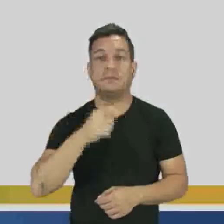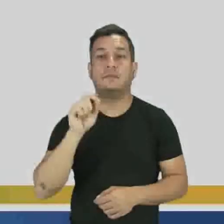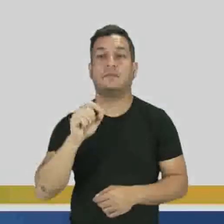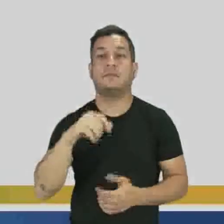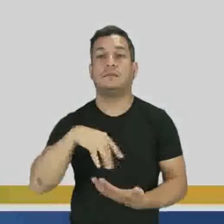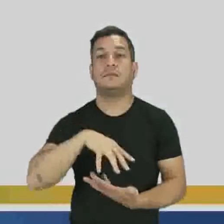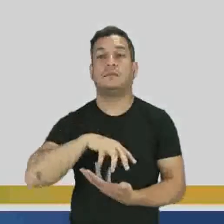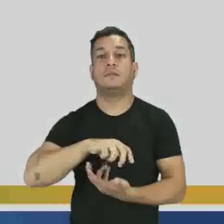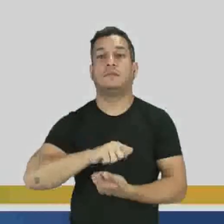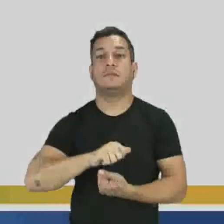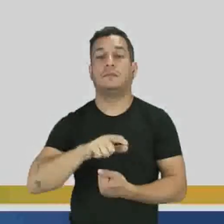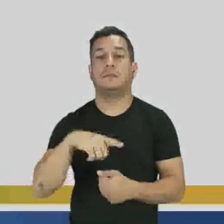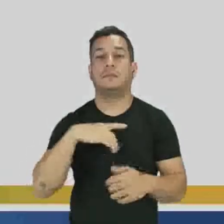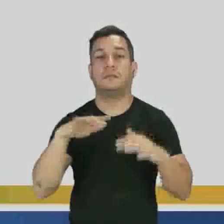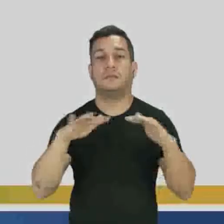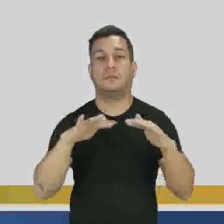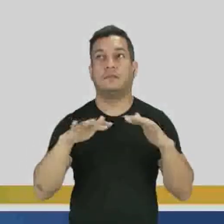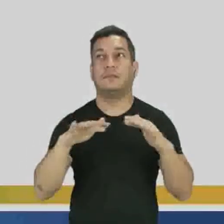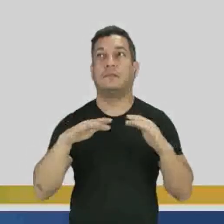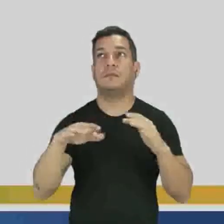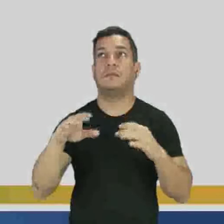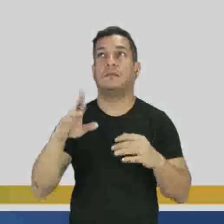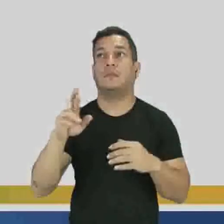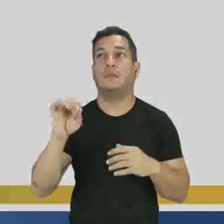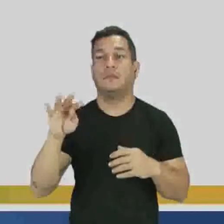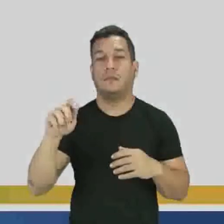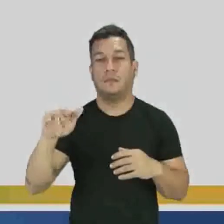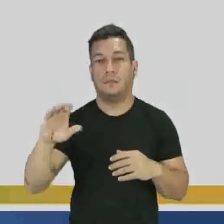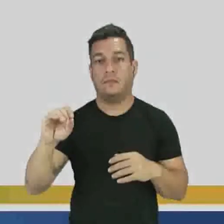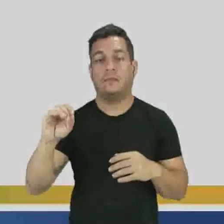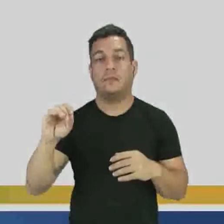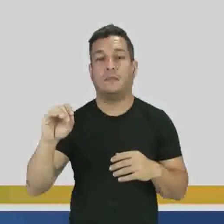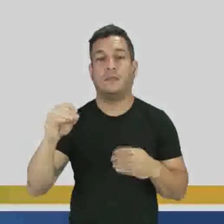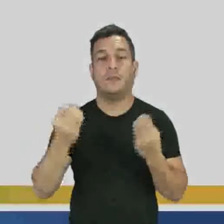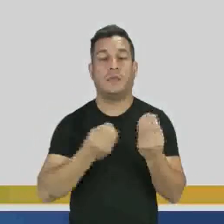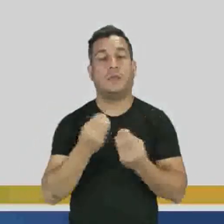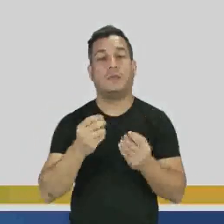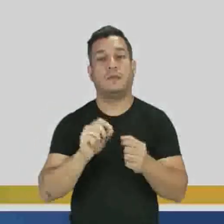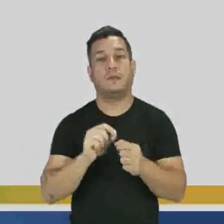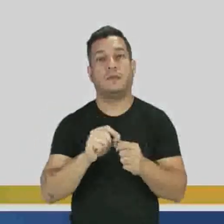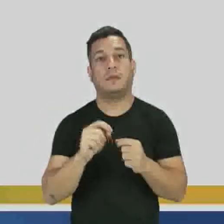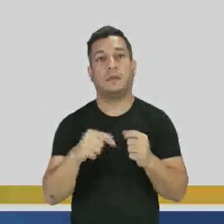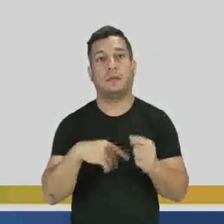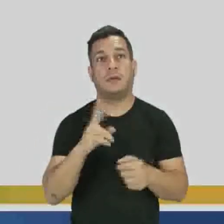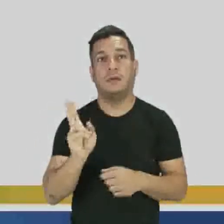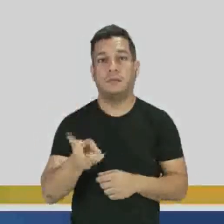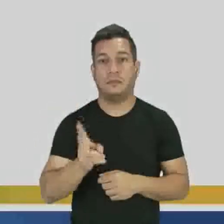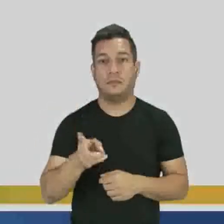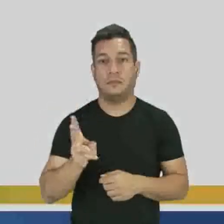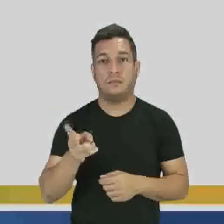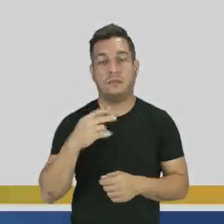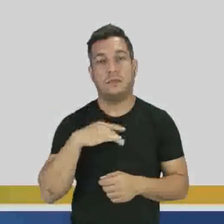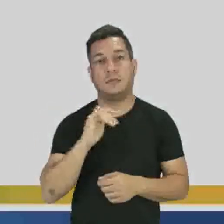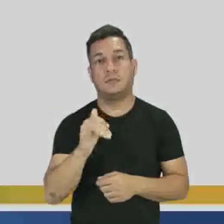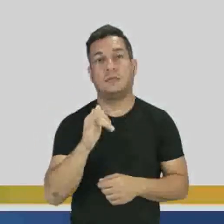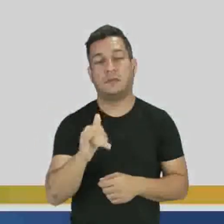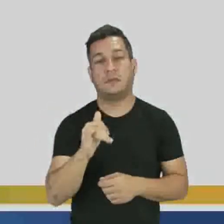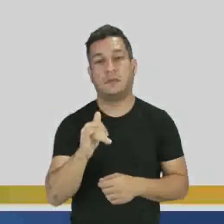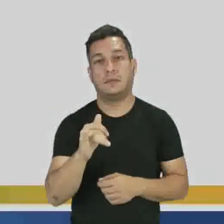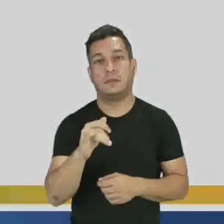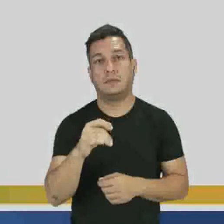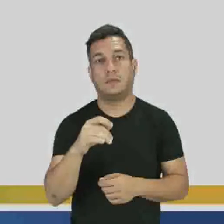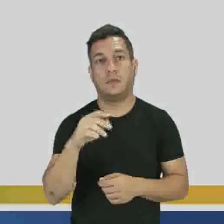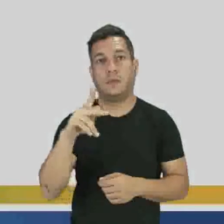que a Terra ela tem um movimento de rotação. Como que ele fez isso? Ele fixou, como eu falei para vocês,